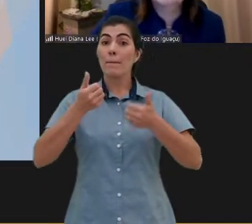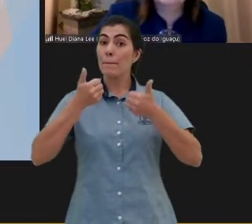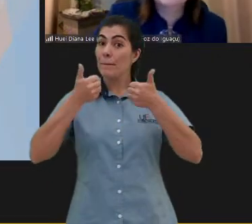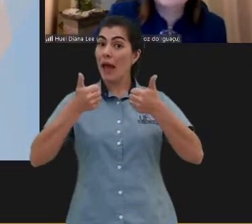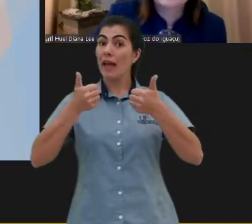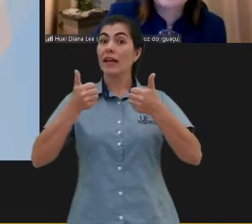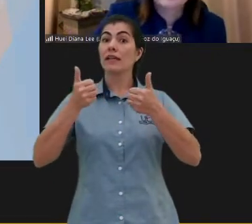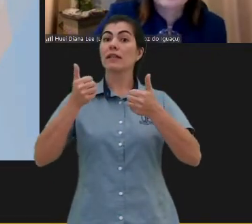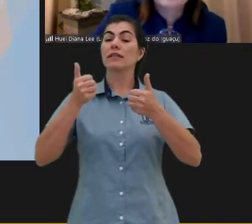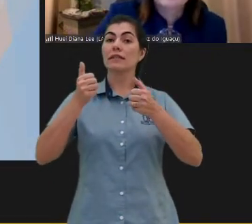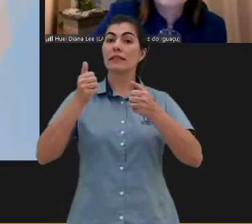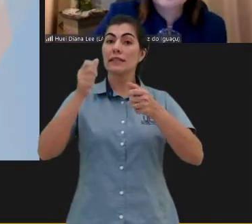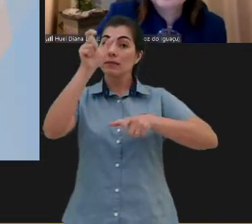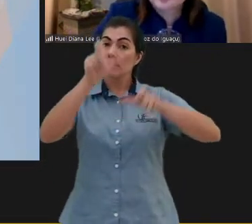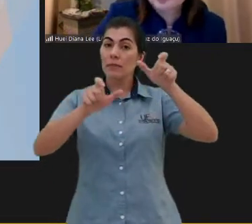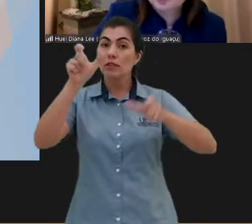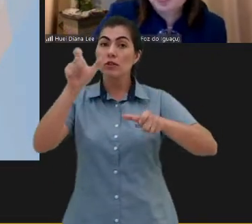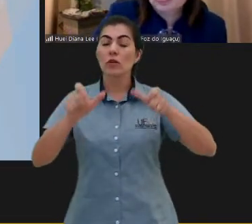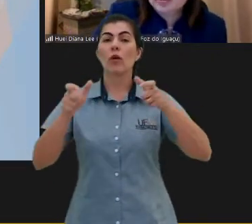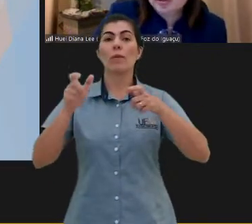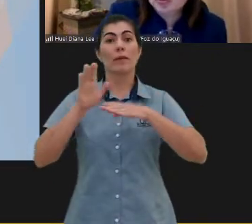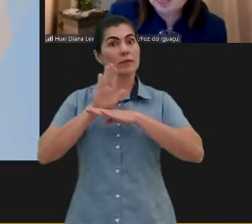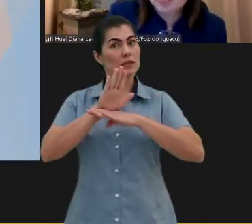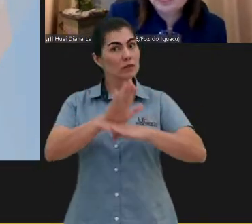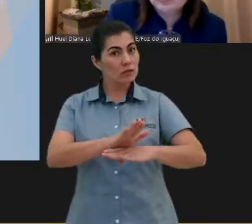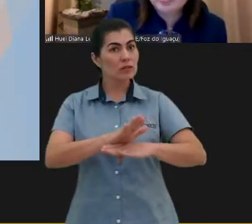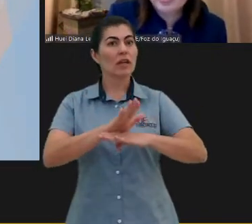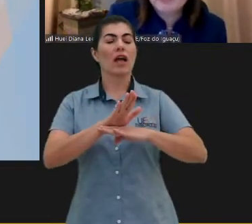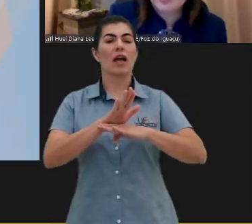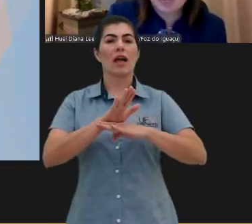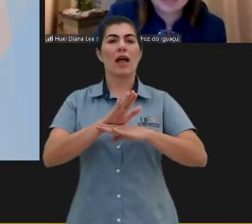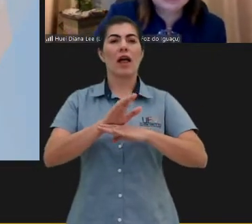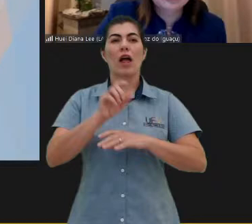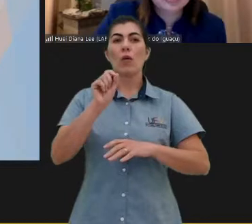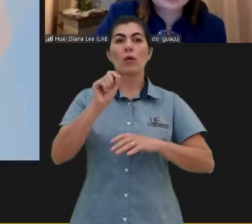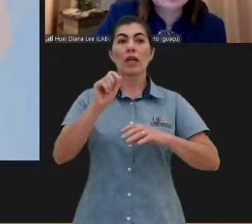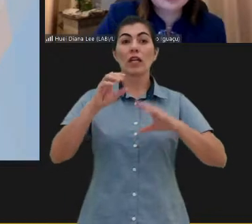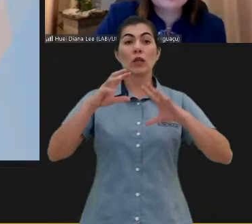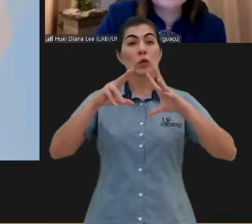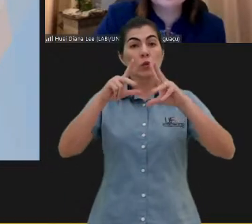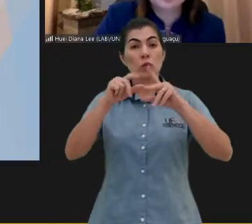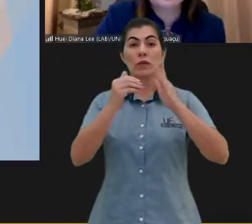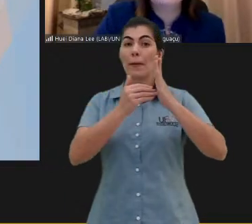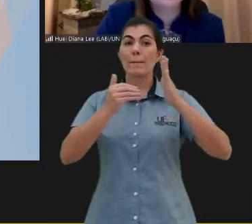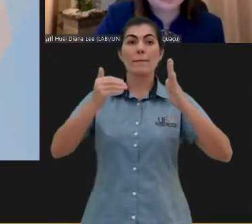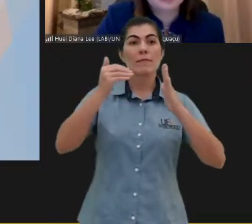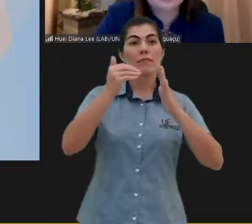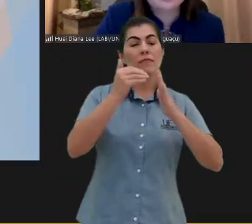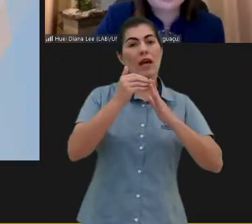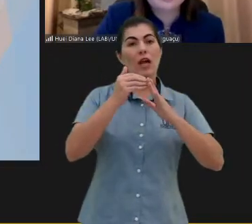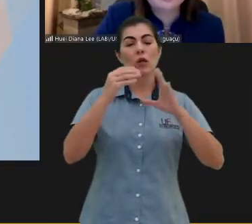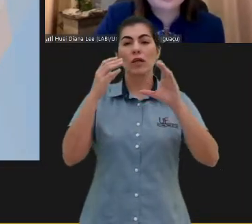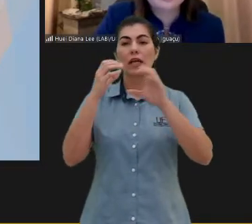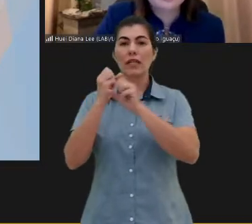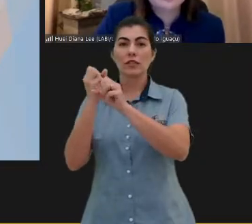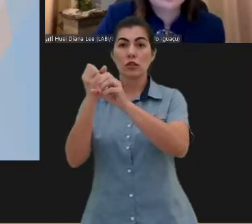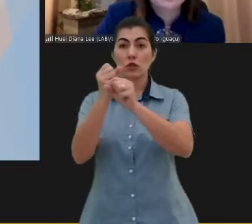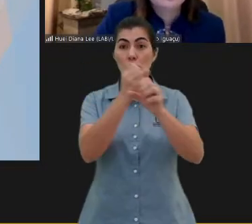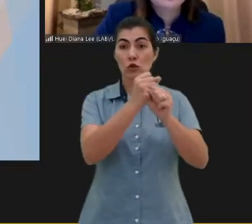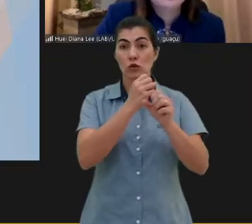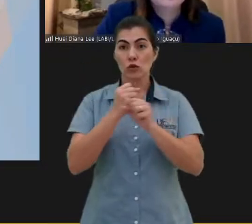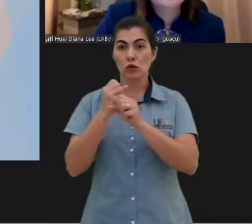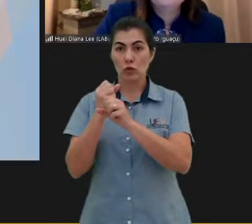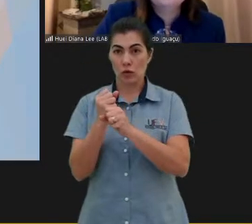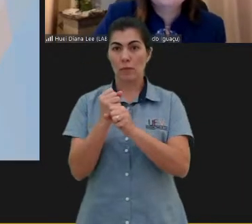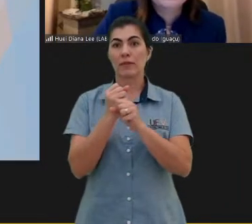né? Porque, afinal de contas, o todo é maior do que a simples soma das partes.